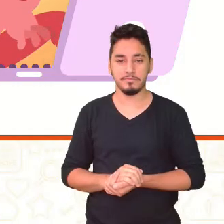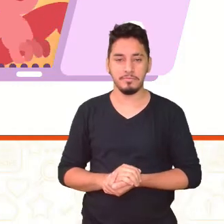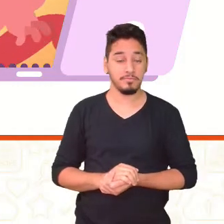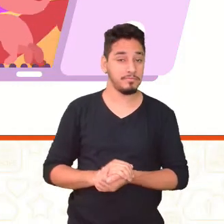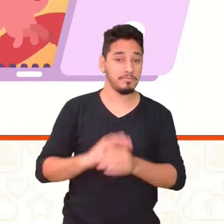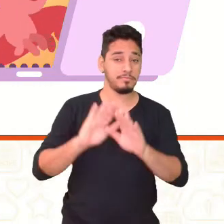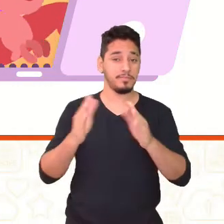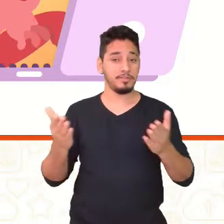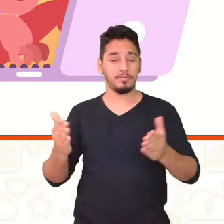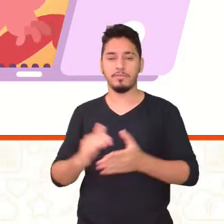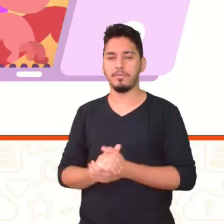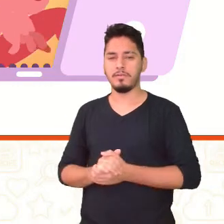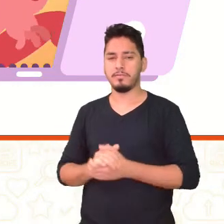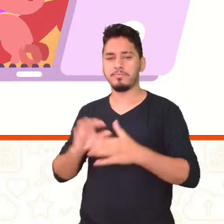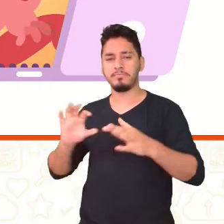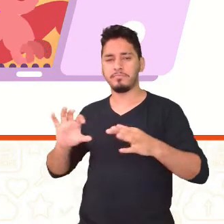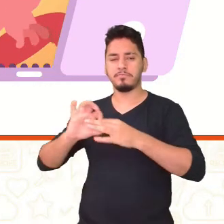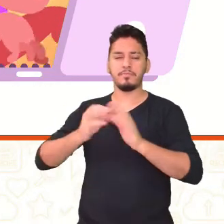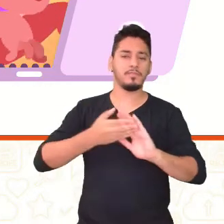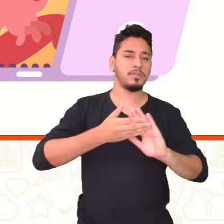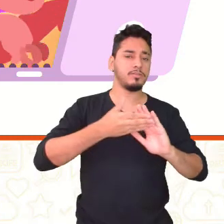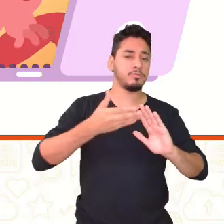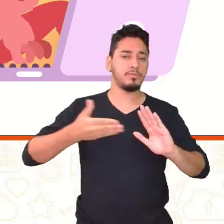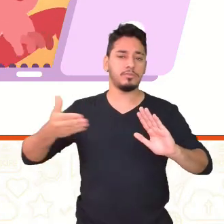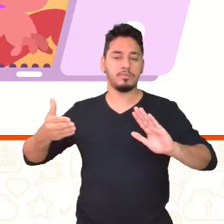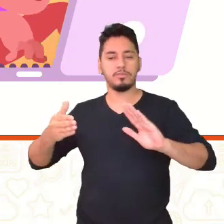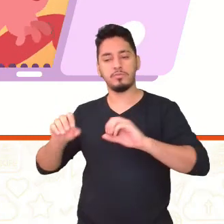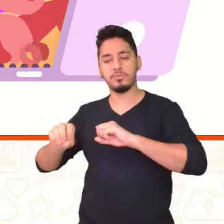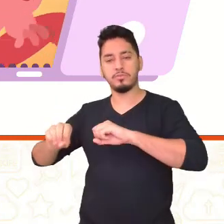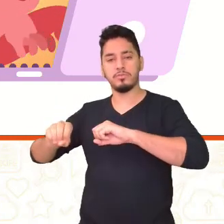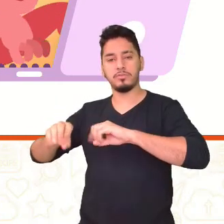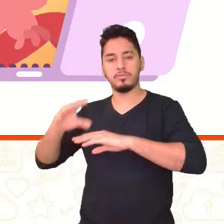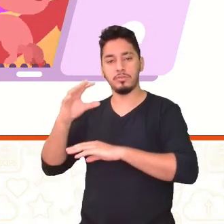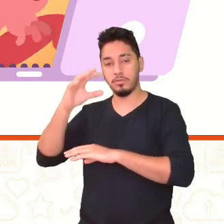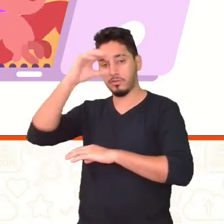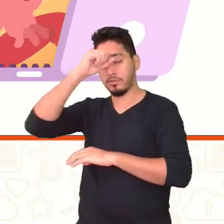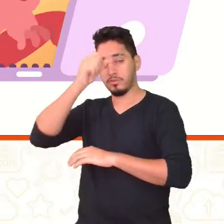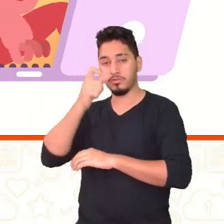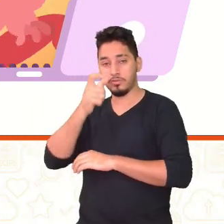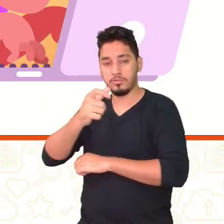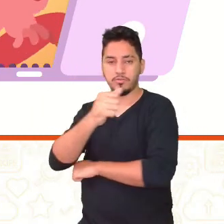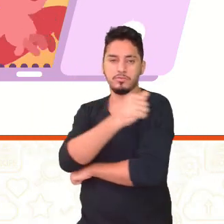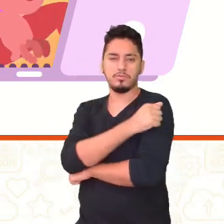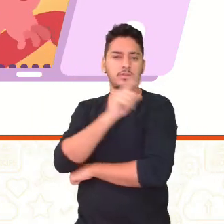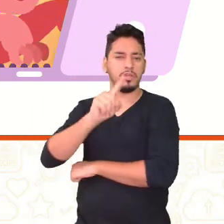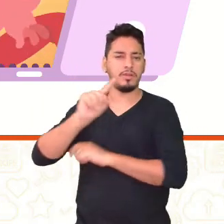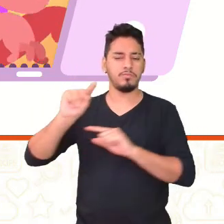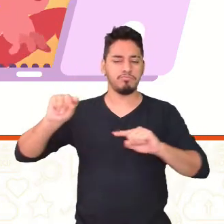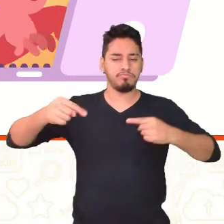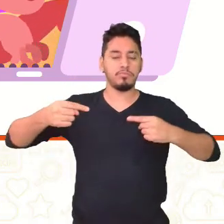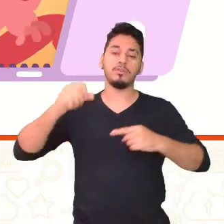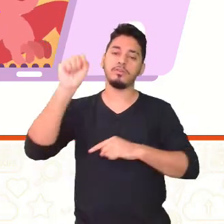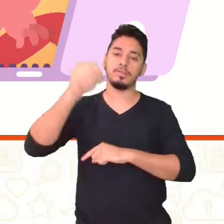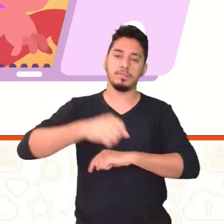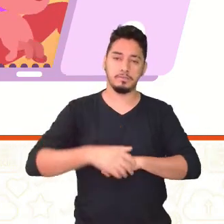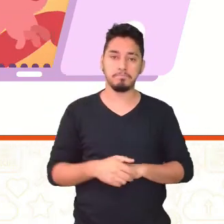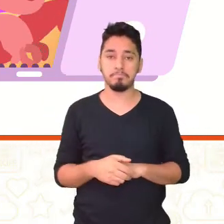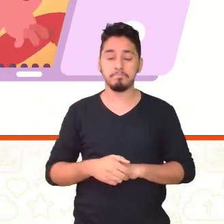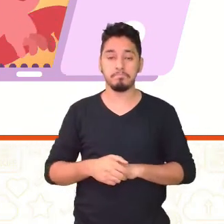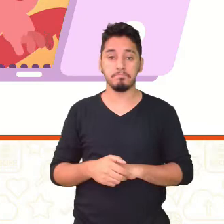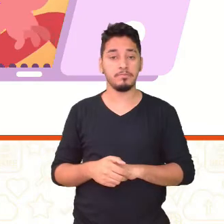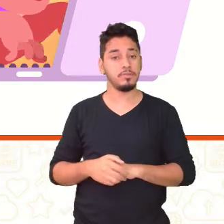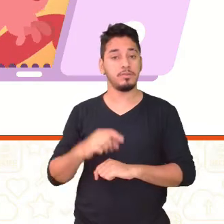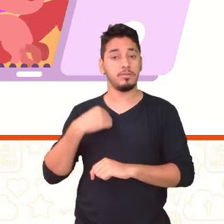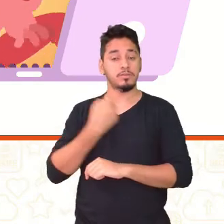Então, conectar os processos de ensino-aprendizagem aos interesses dos estudantes é um desafio? Sim, né? Nós